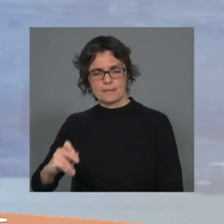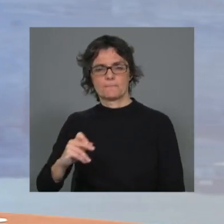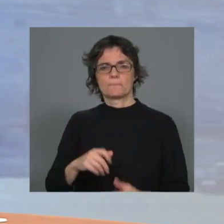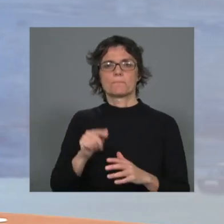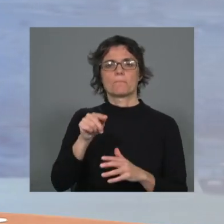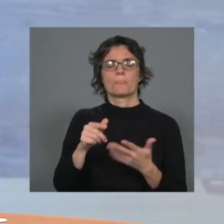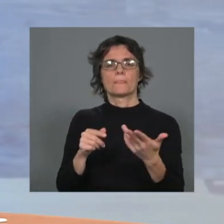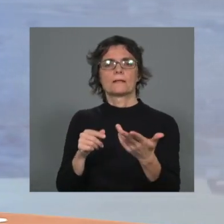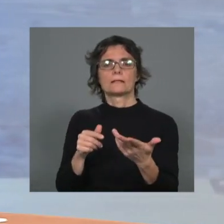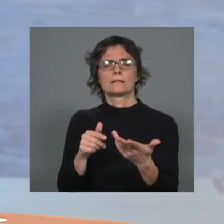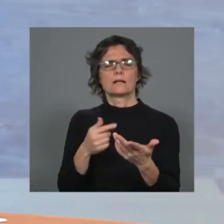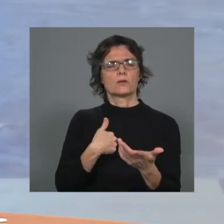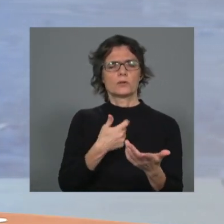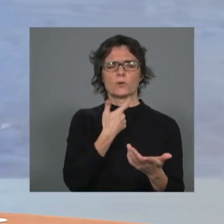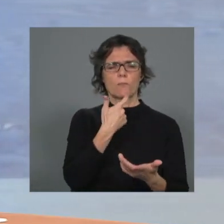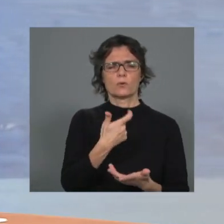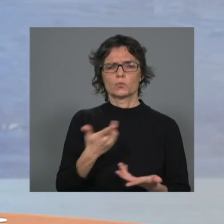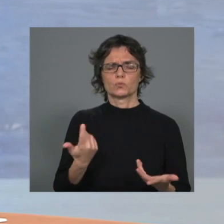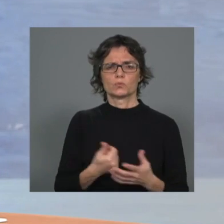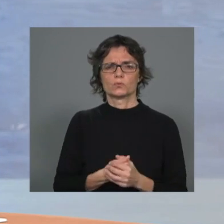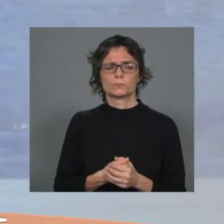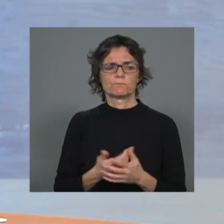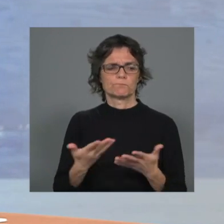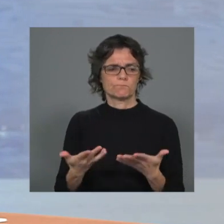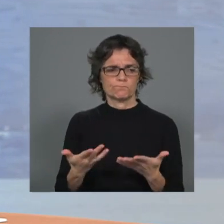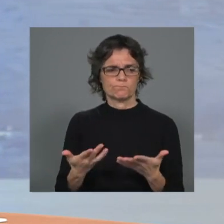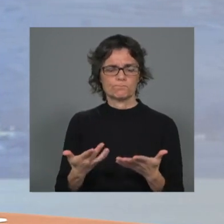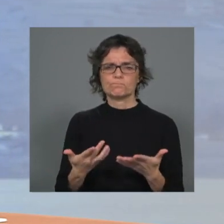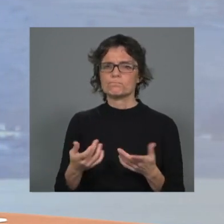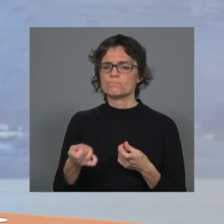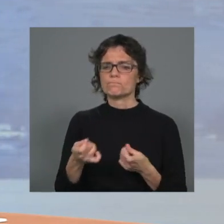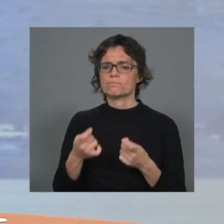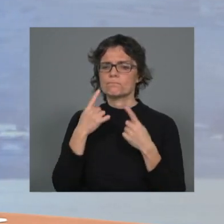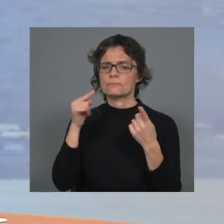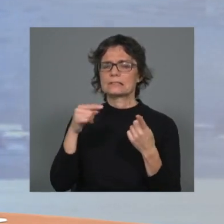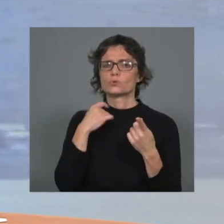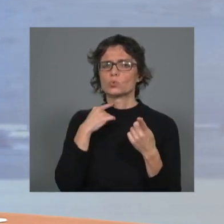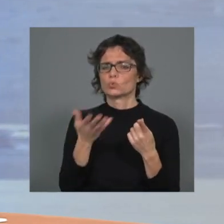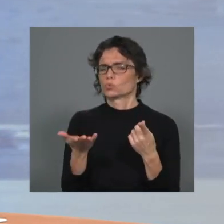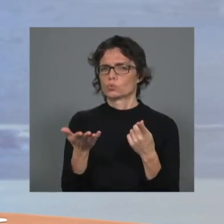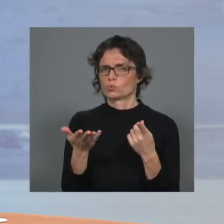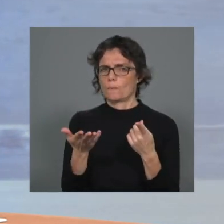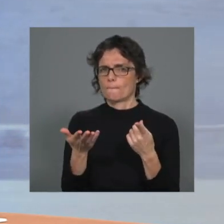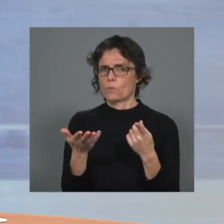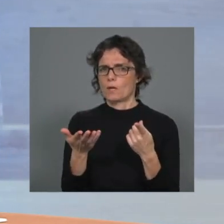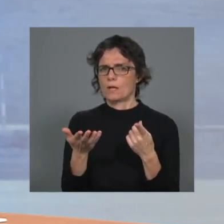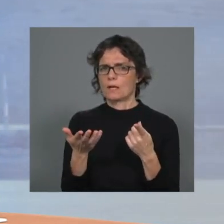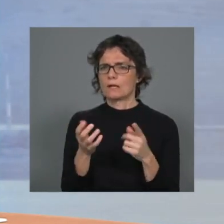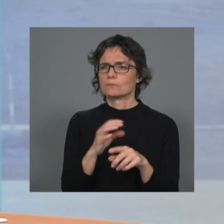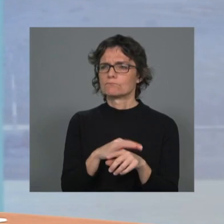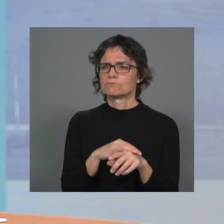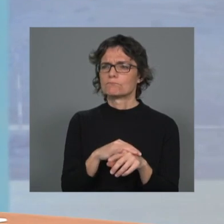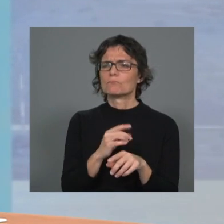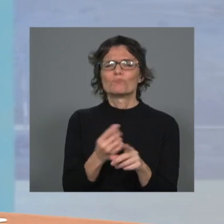Porquê organizar uma iniciativa destas? Obviamente, todo o sucesso que tem